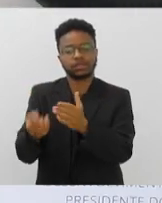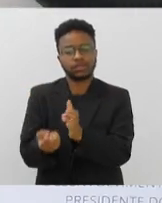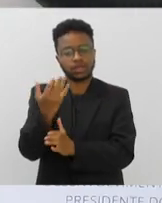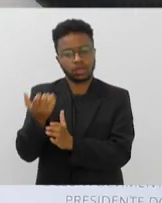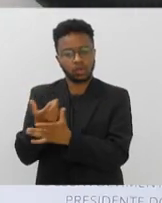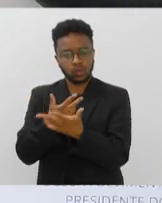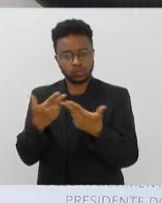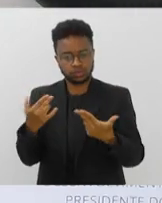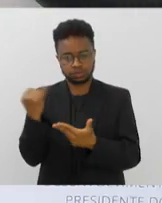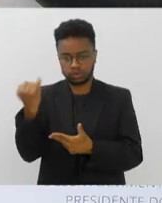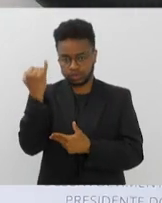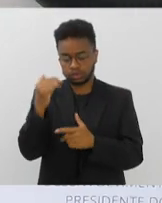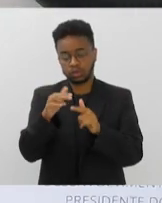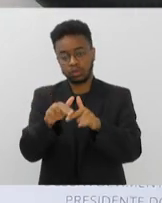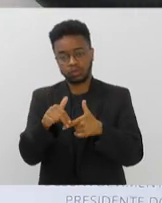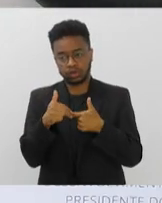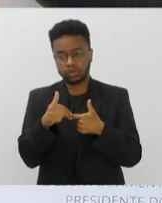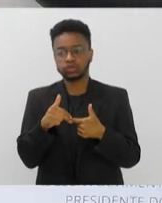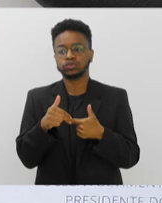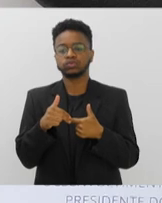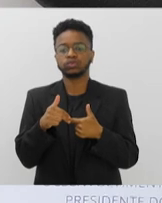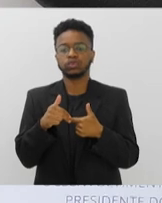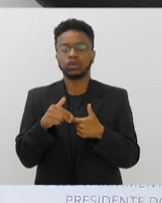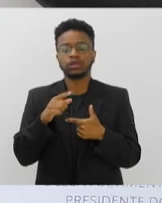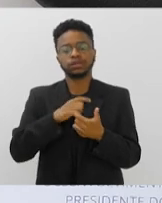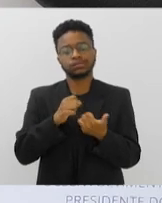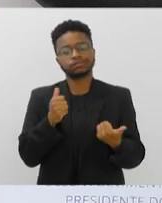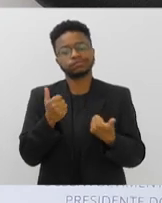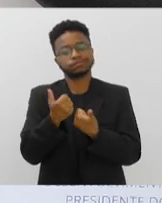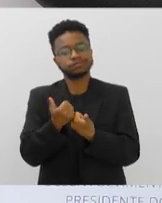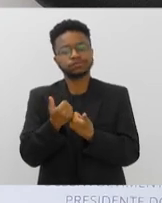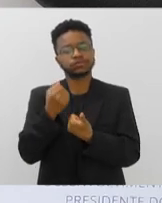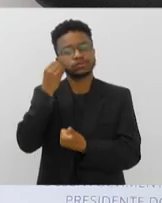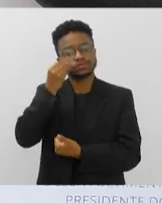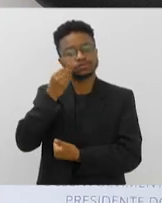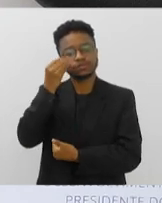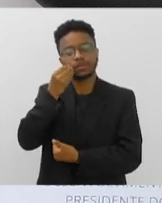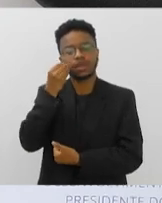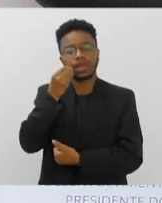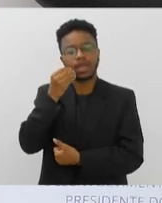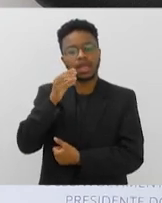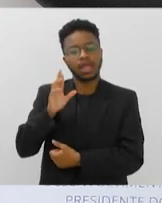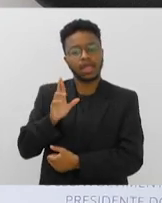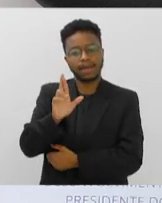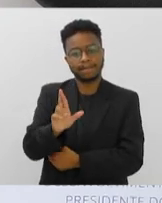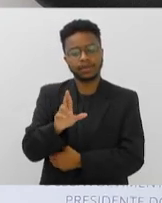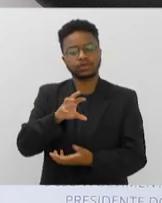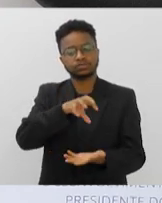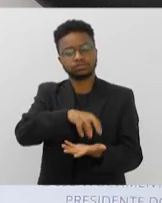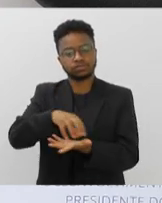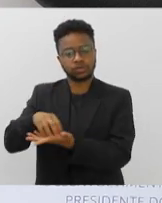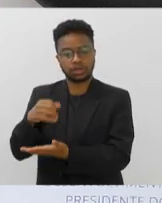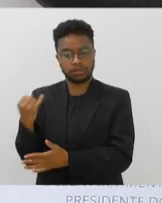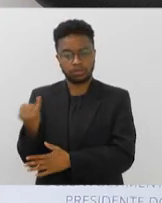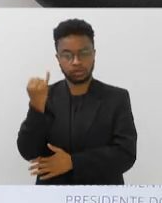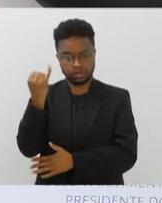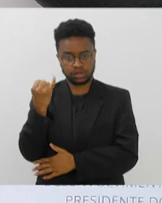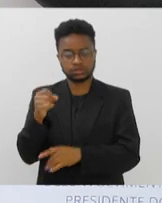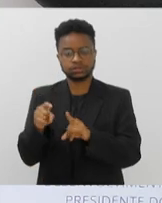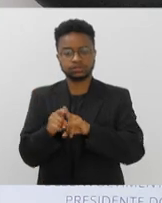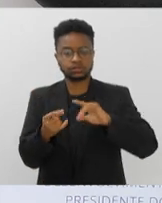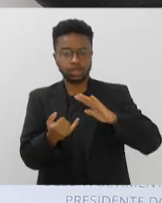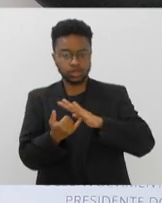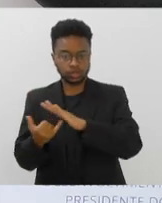isso nós contamos como sempre com expertise de representantes de importantes órgãos e instituições que